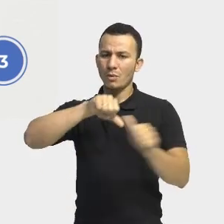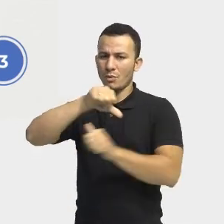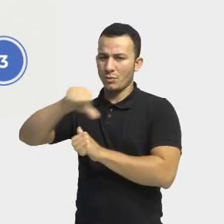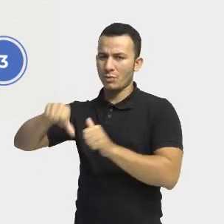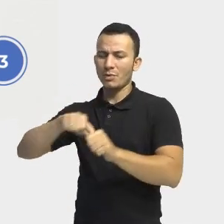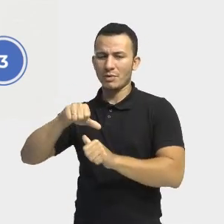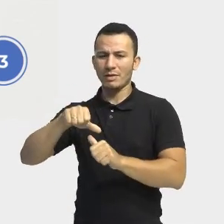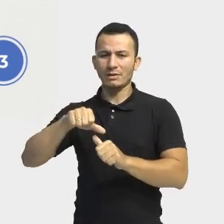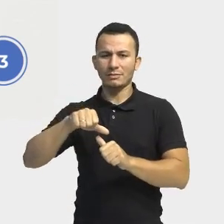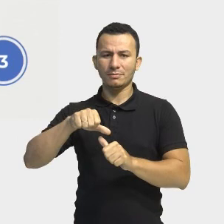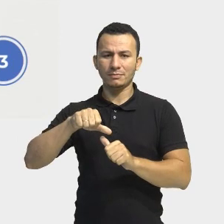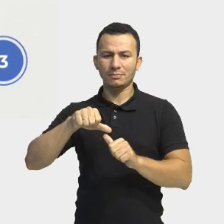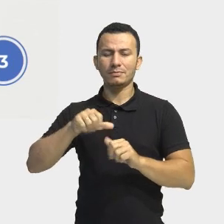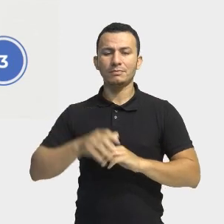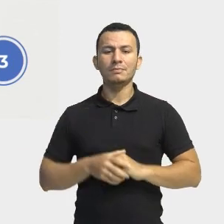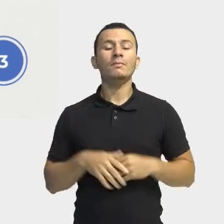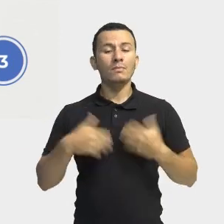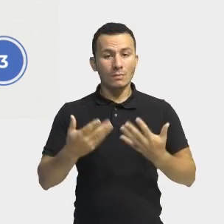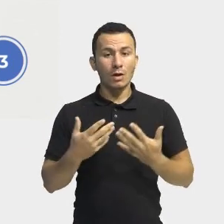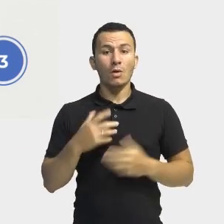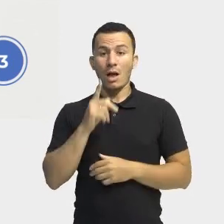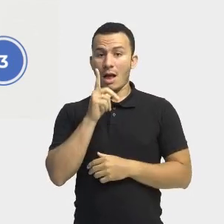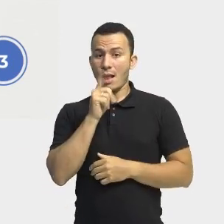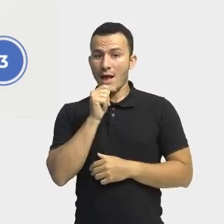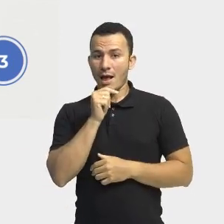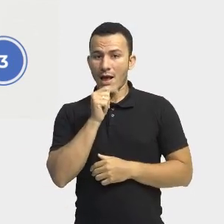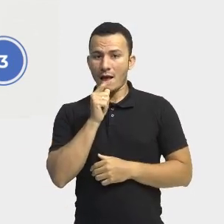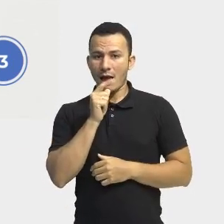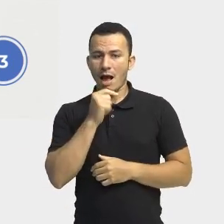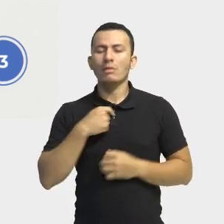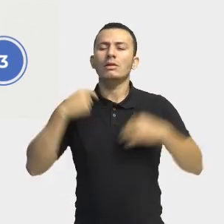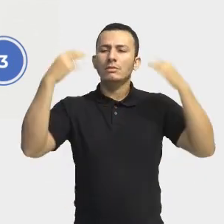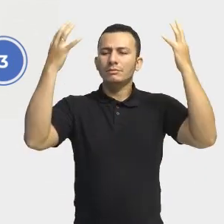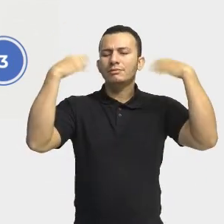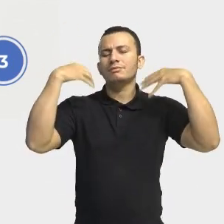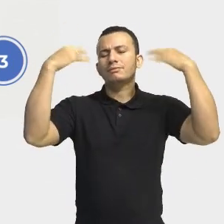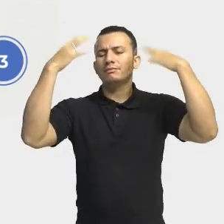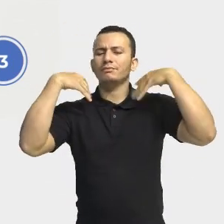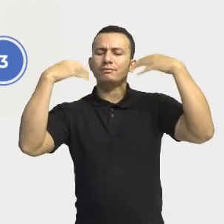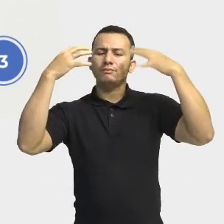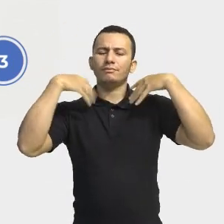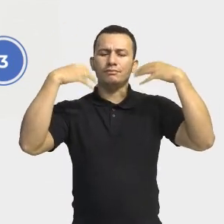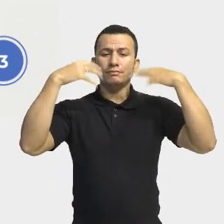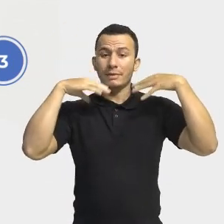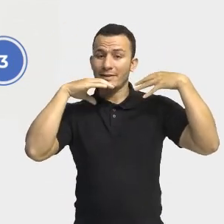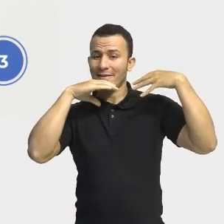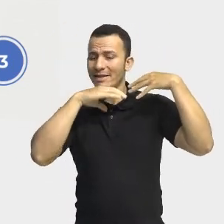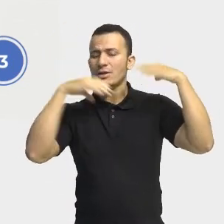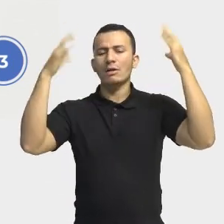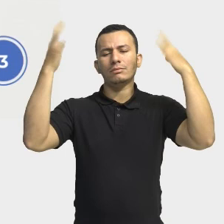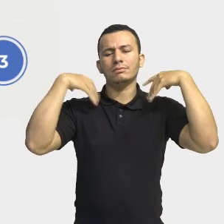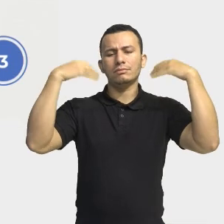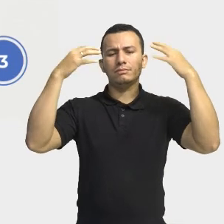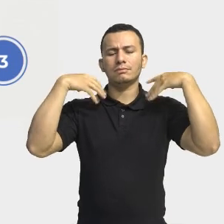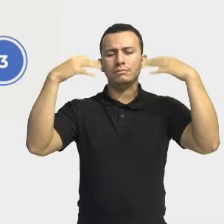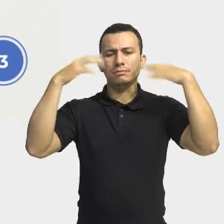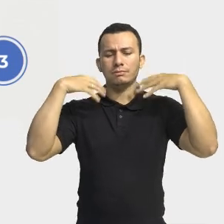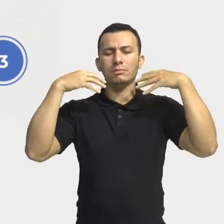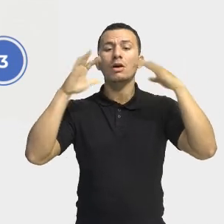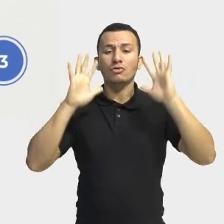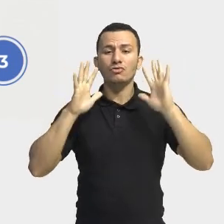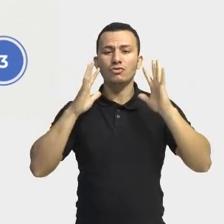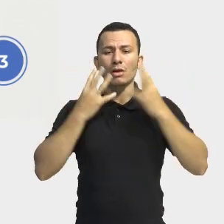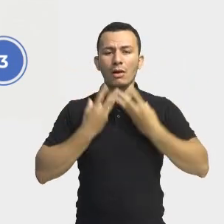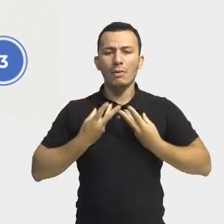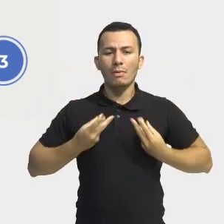físico da matéria. Então, quando a água ela está no nosso corpo e de repente ela não está mais, o que